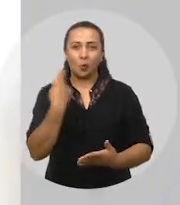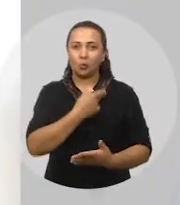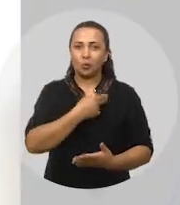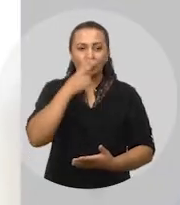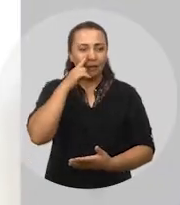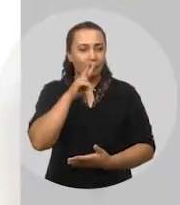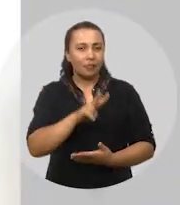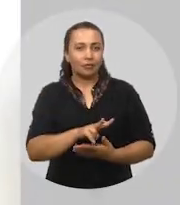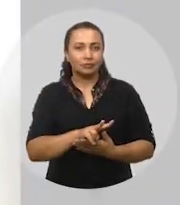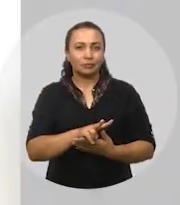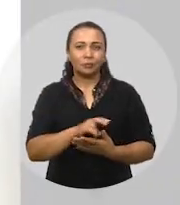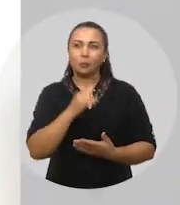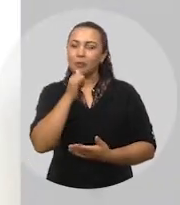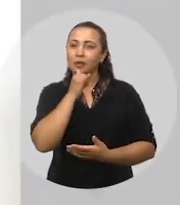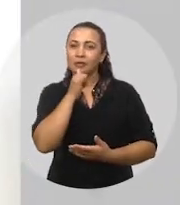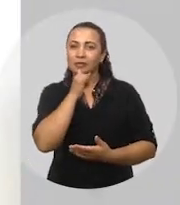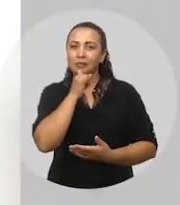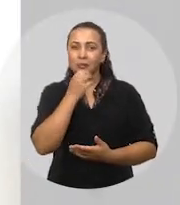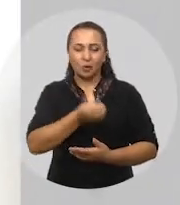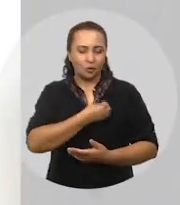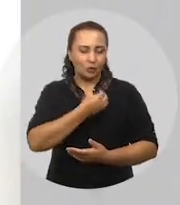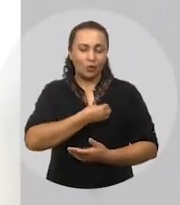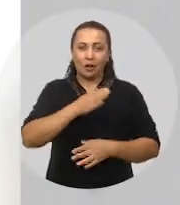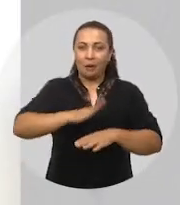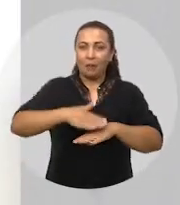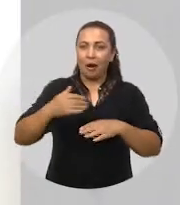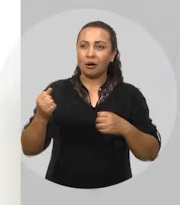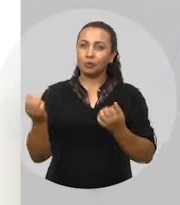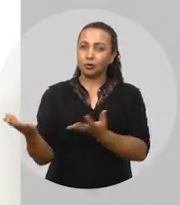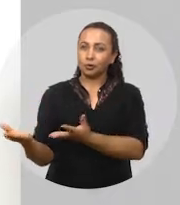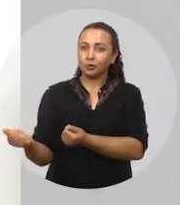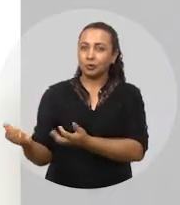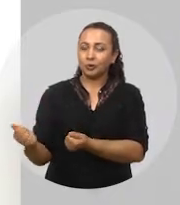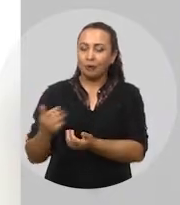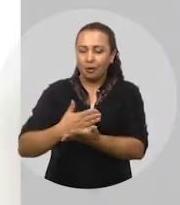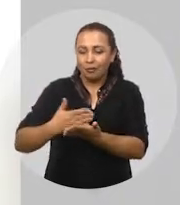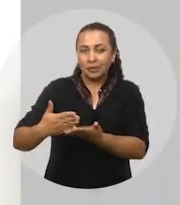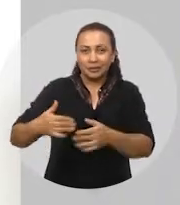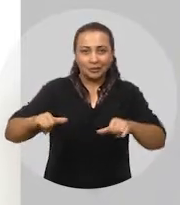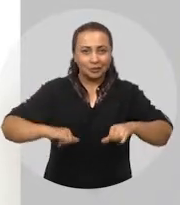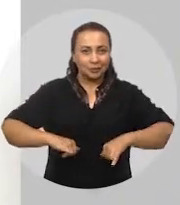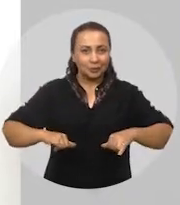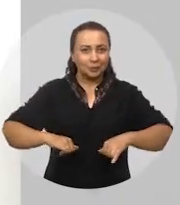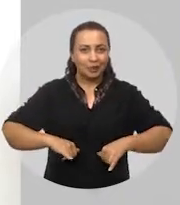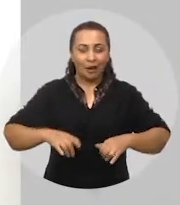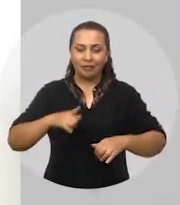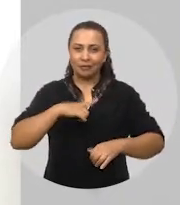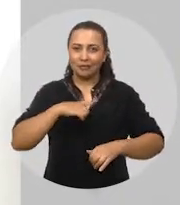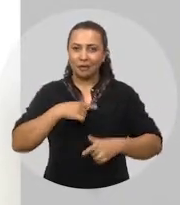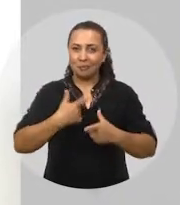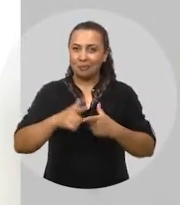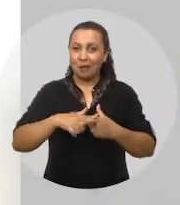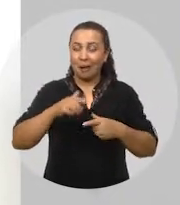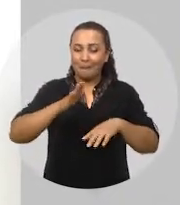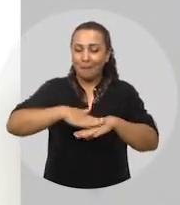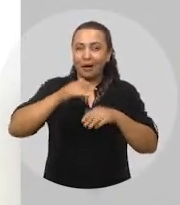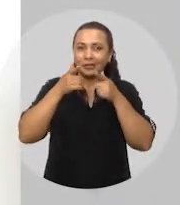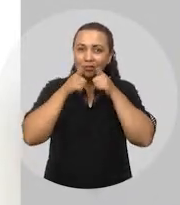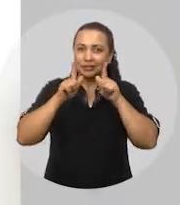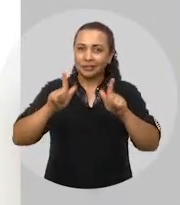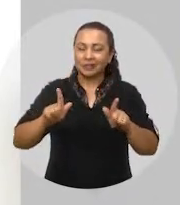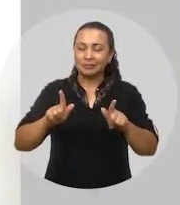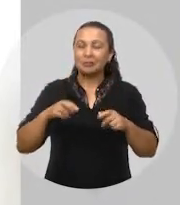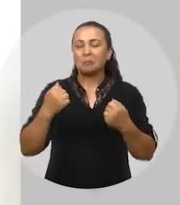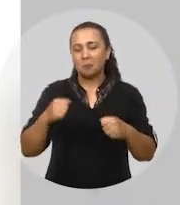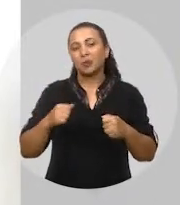Por isso que a gente está vendo aí, por exemplo, né, indivíduos mais jovens agora começando a ter casos mais graves, né?